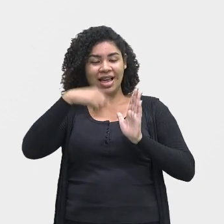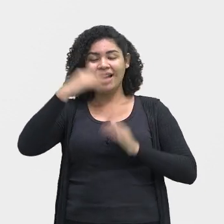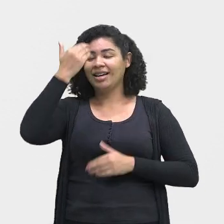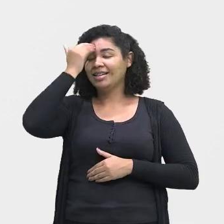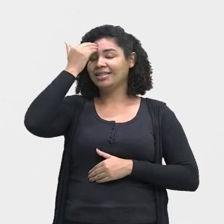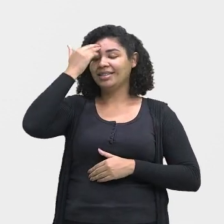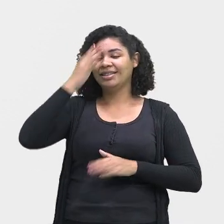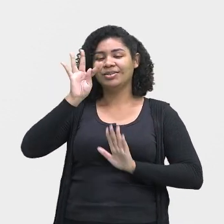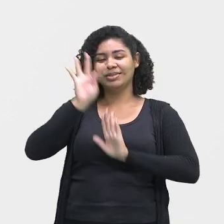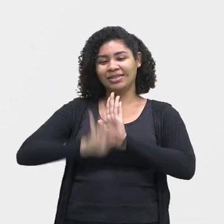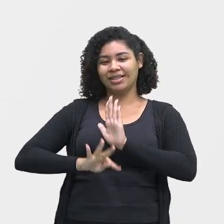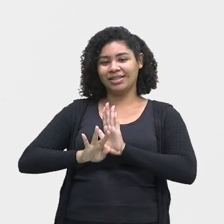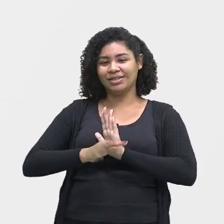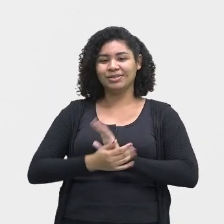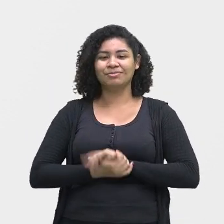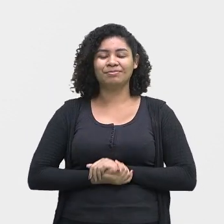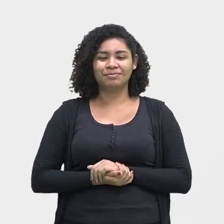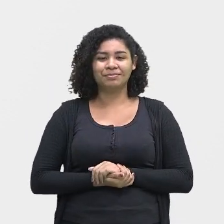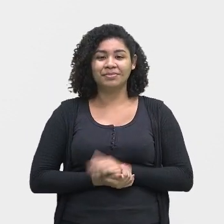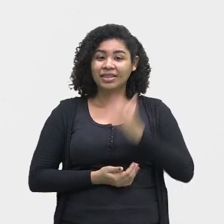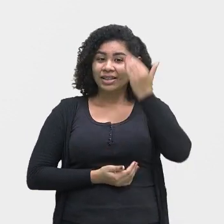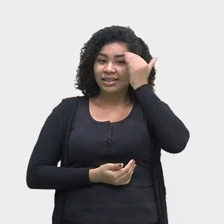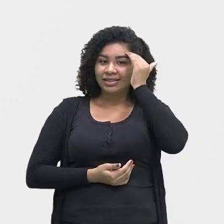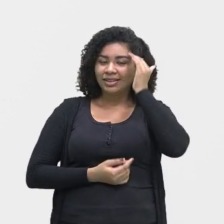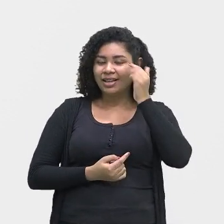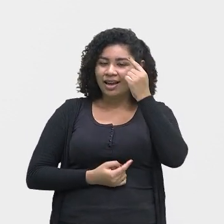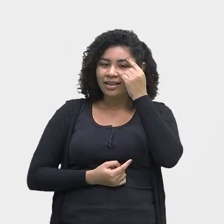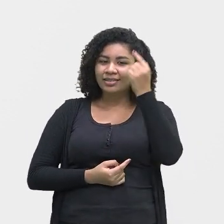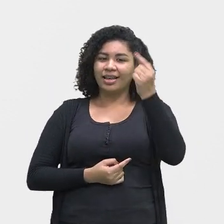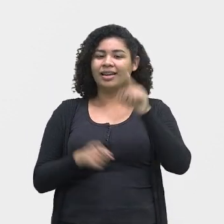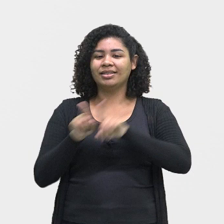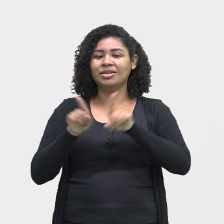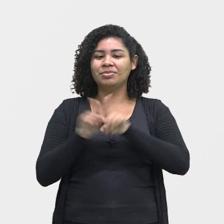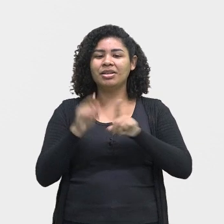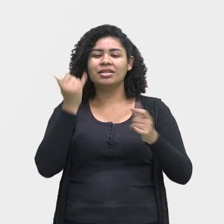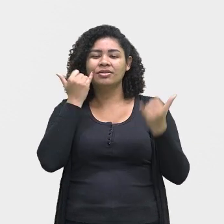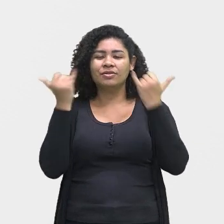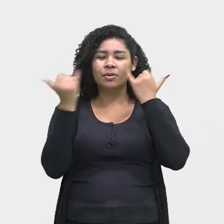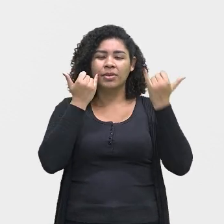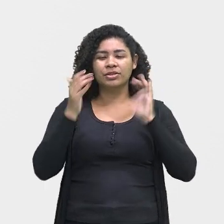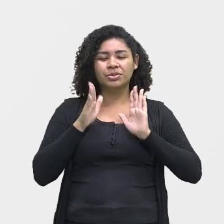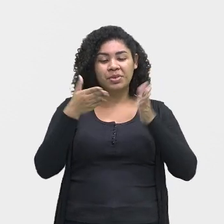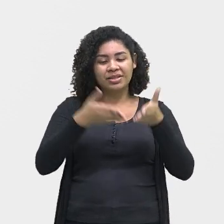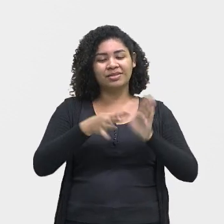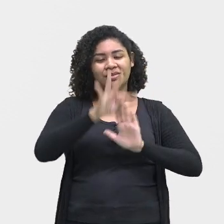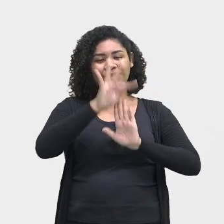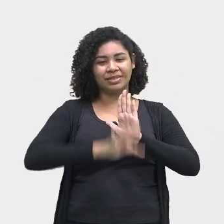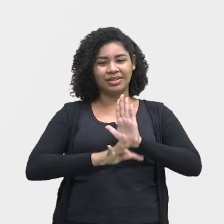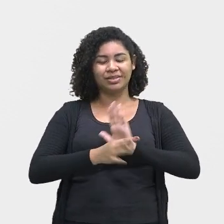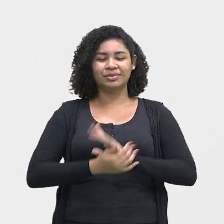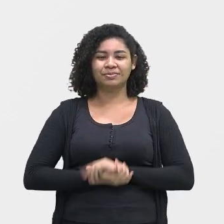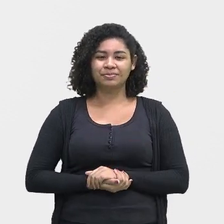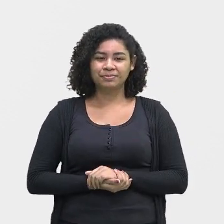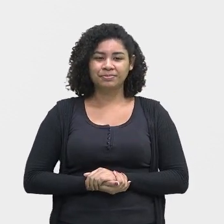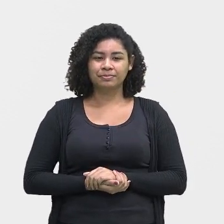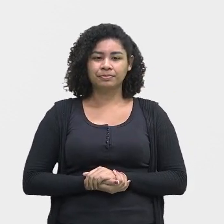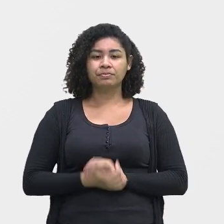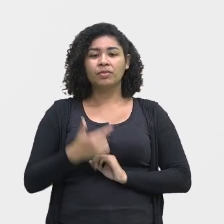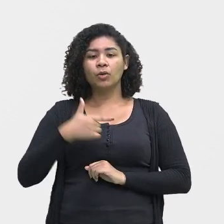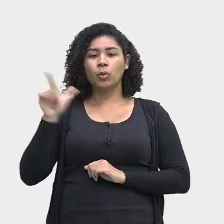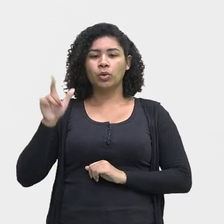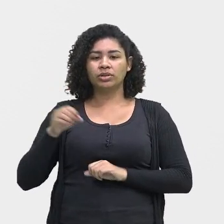o todo, né? Para entender a ideia e as informações específicas do texto. Então, mais uma